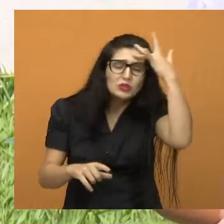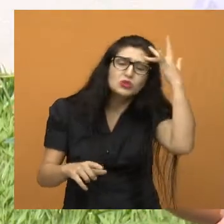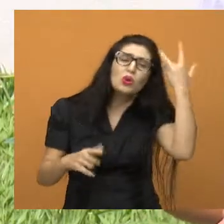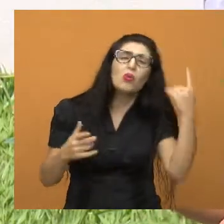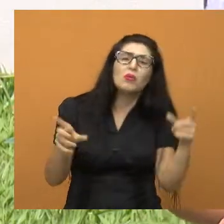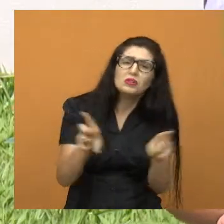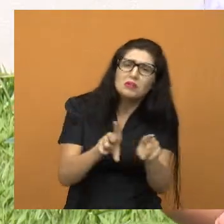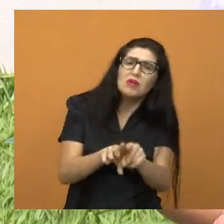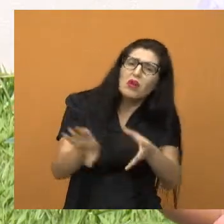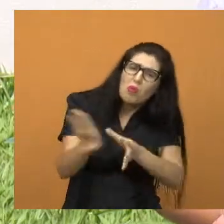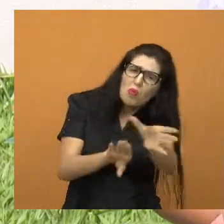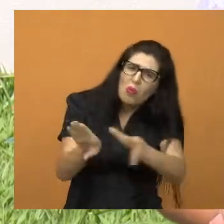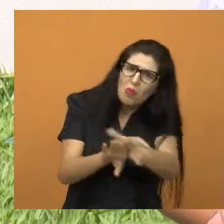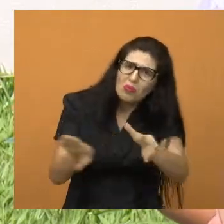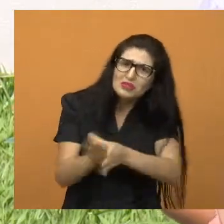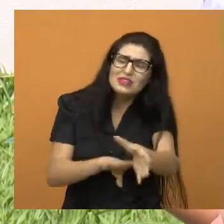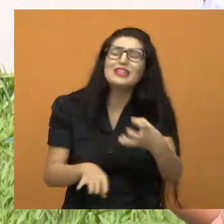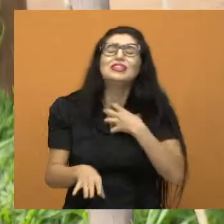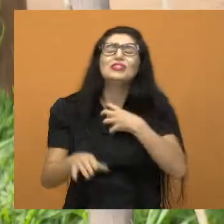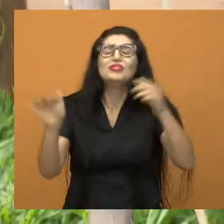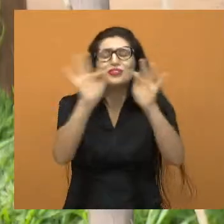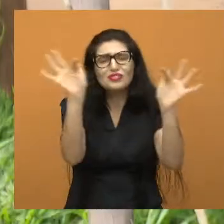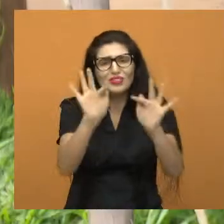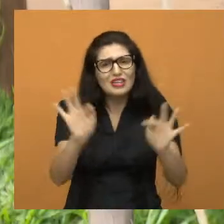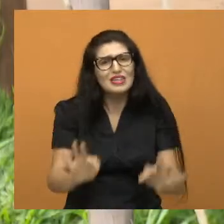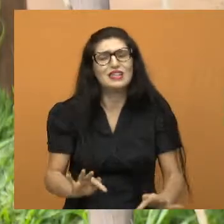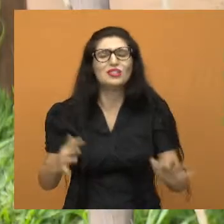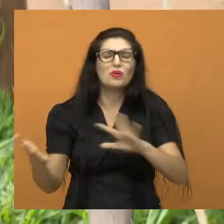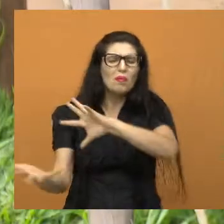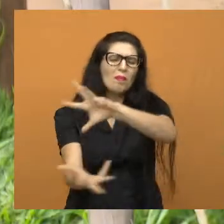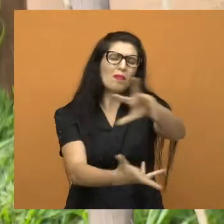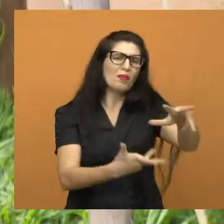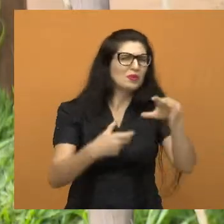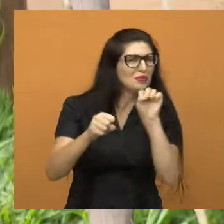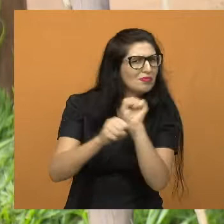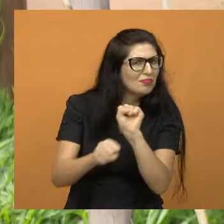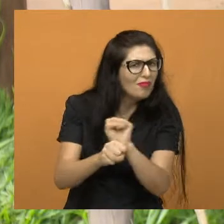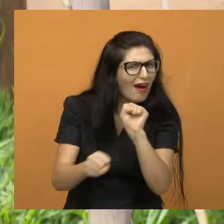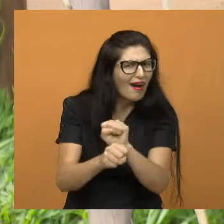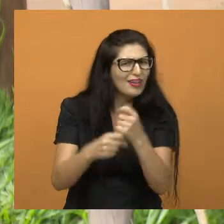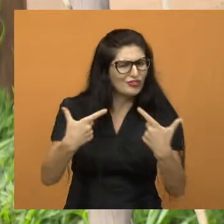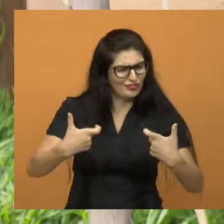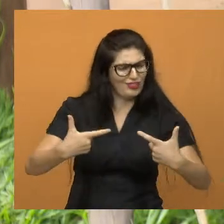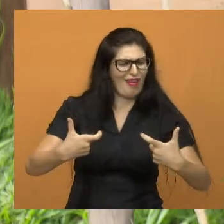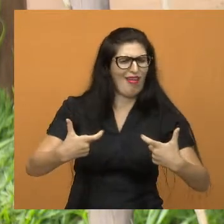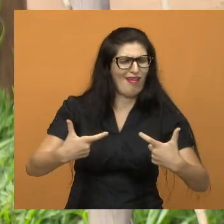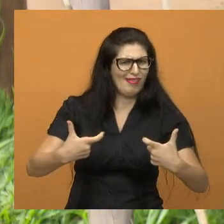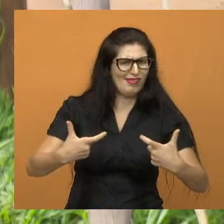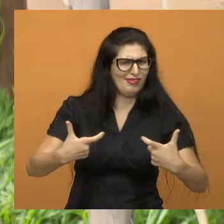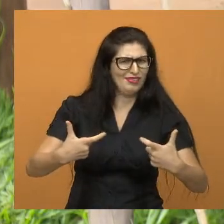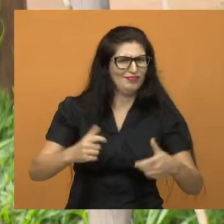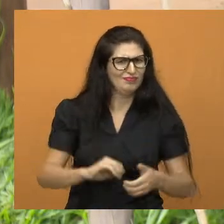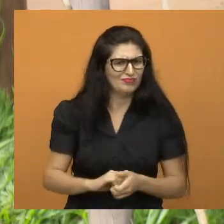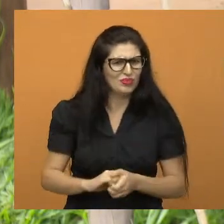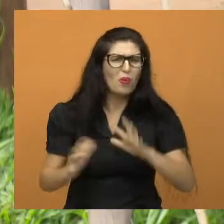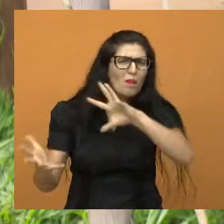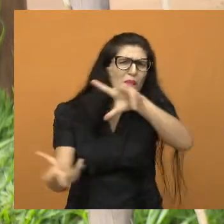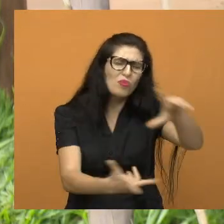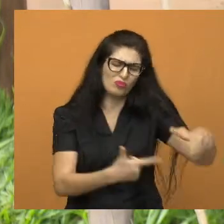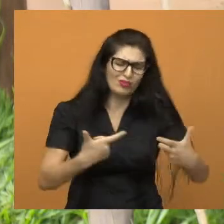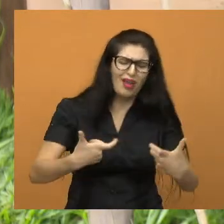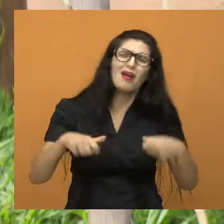que o próximo seja feliz igual você. Que o mundo pare de ficar fazendo guerra, que o mundo inteiro está fazendo